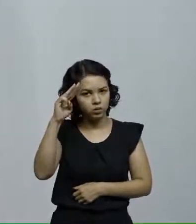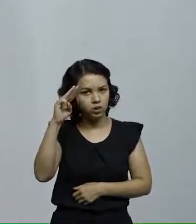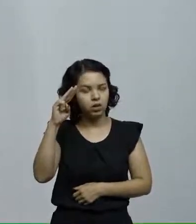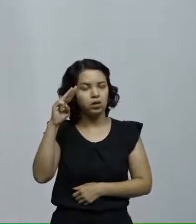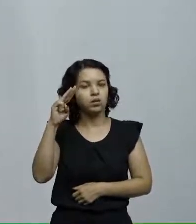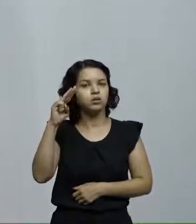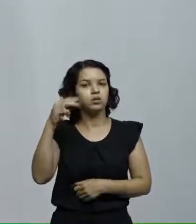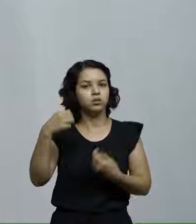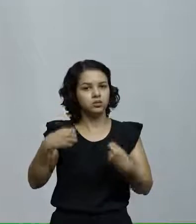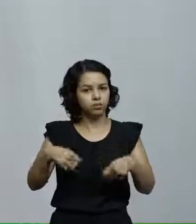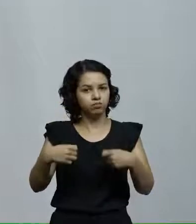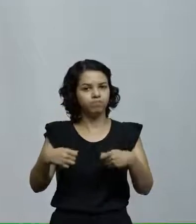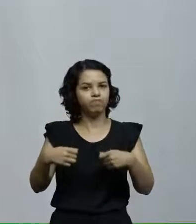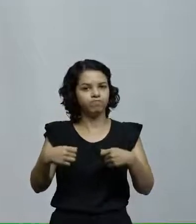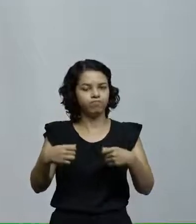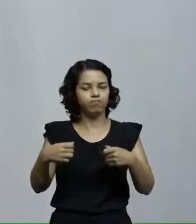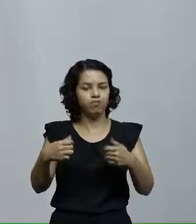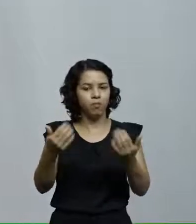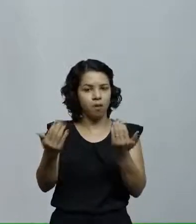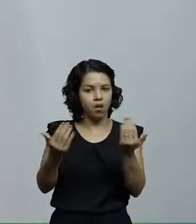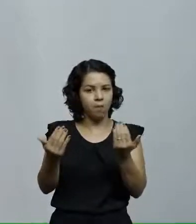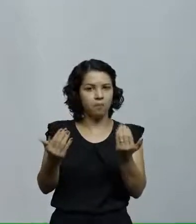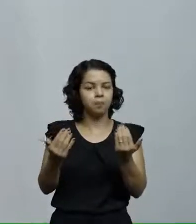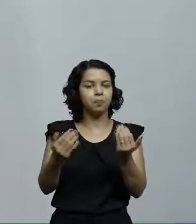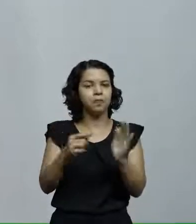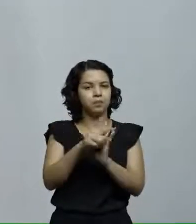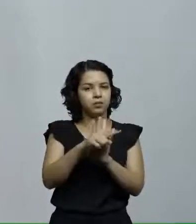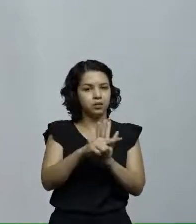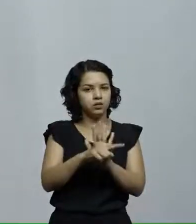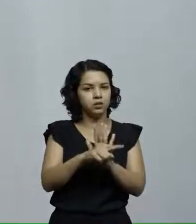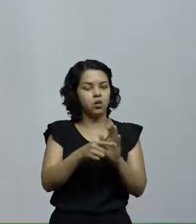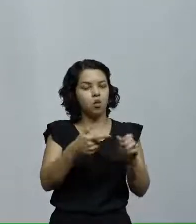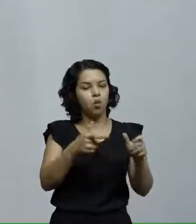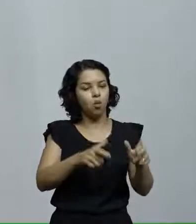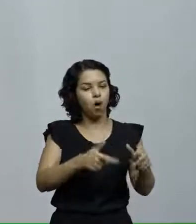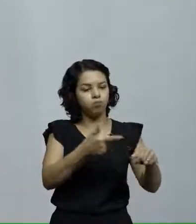combustíveis. Então, ano passado, nós fiscalizamos